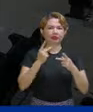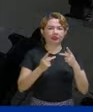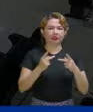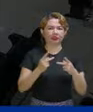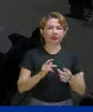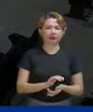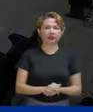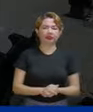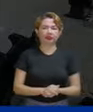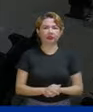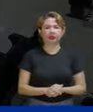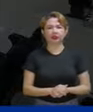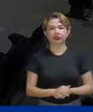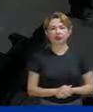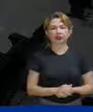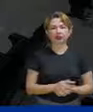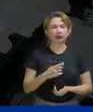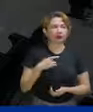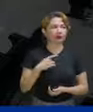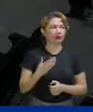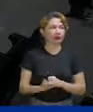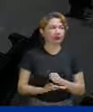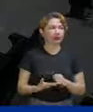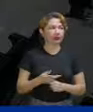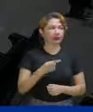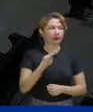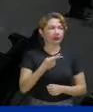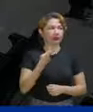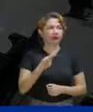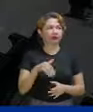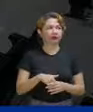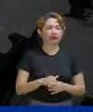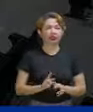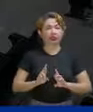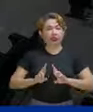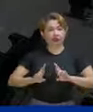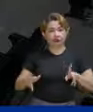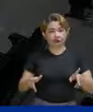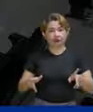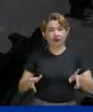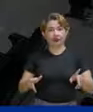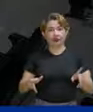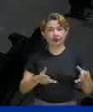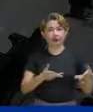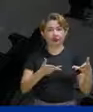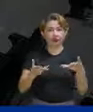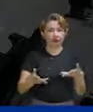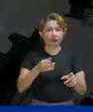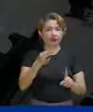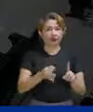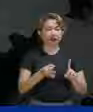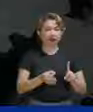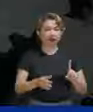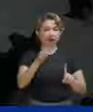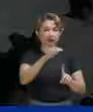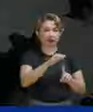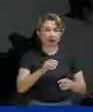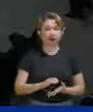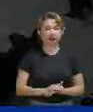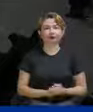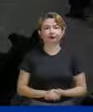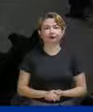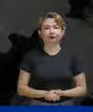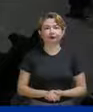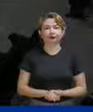do plenário. que eu fundamentei o meu voto são diversos dos argumentos que foram apresentados pelos Sim, só os argumentos, mas o